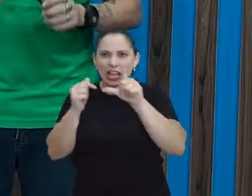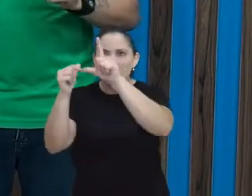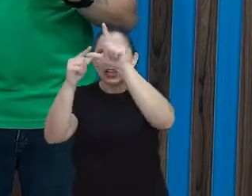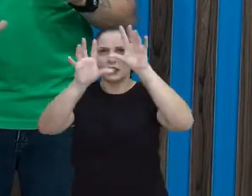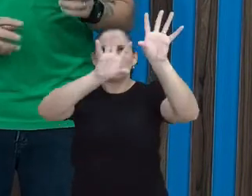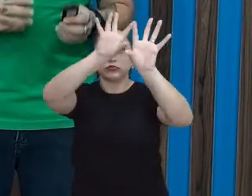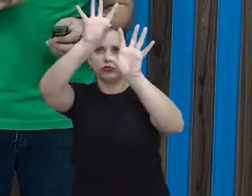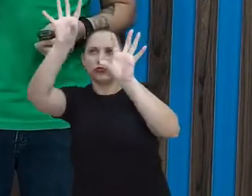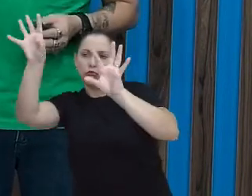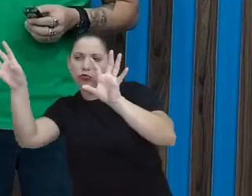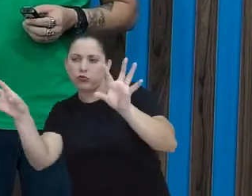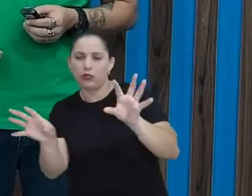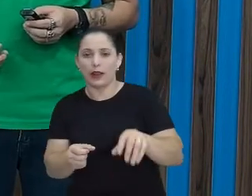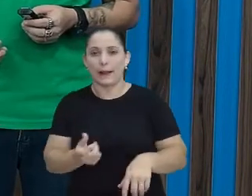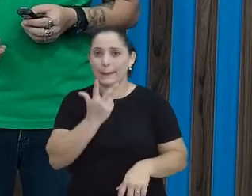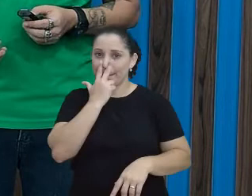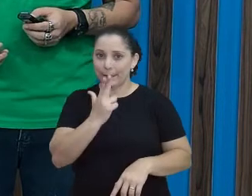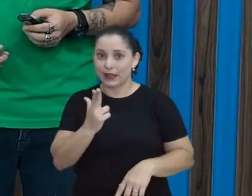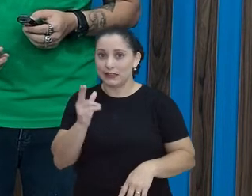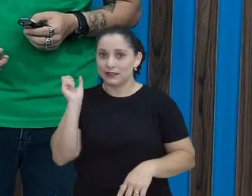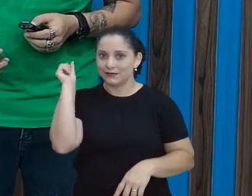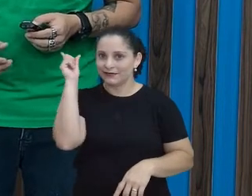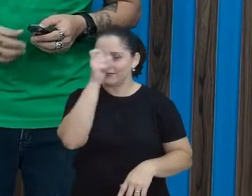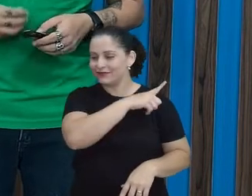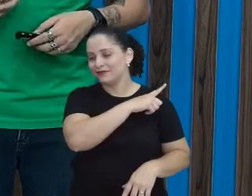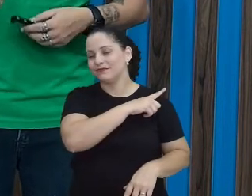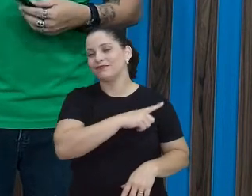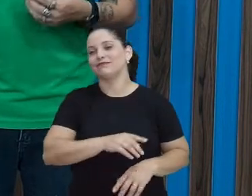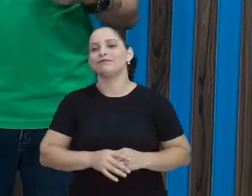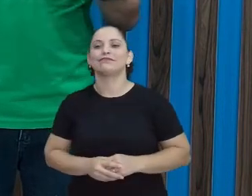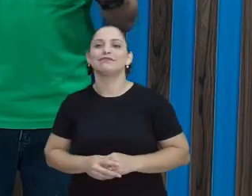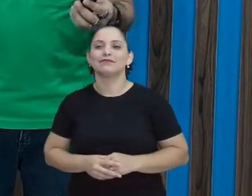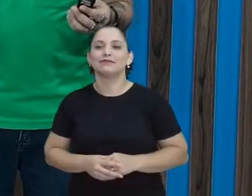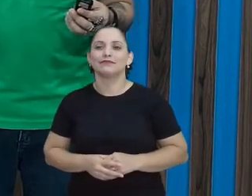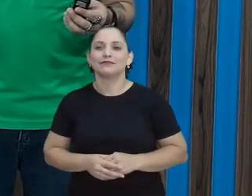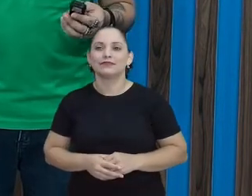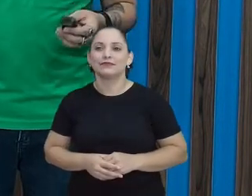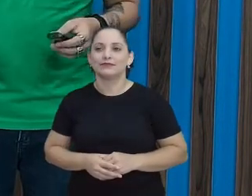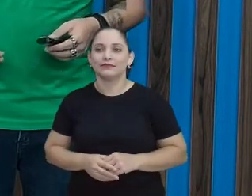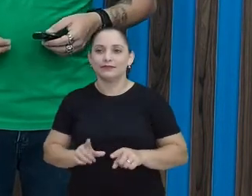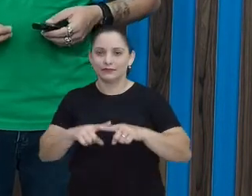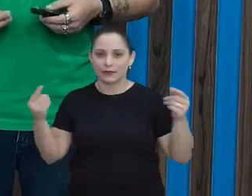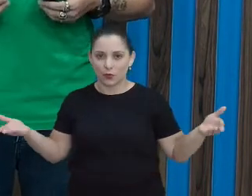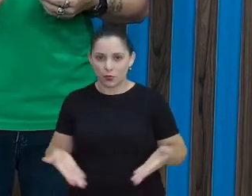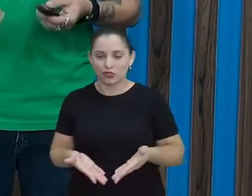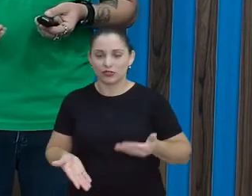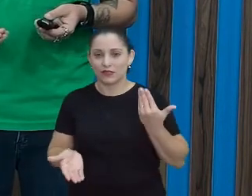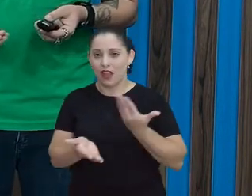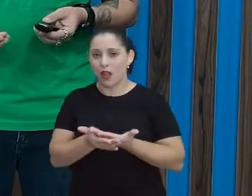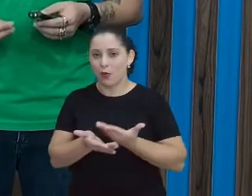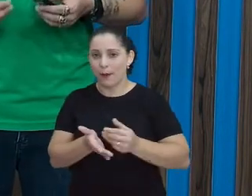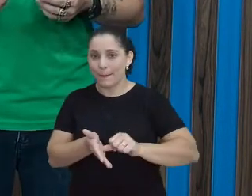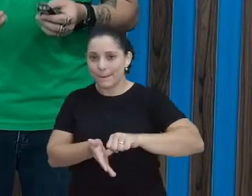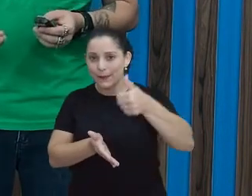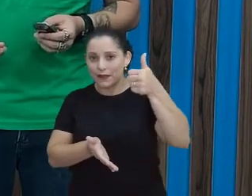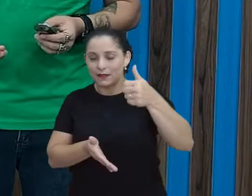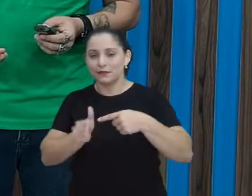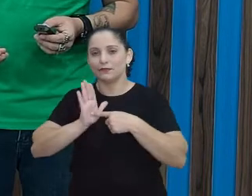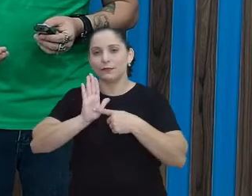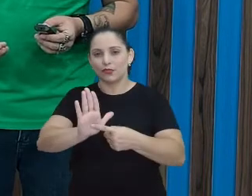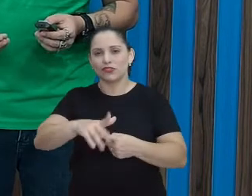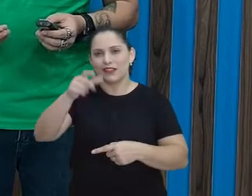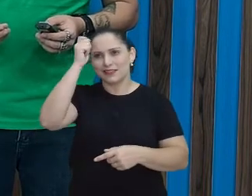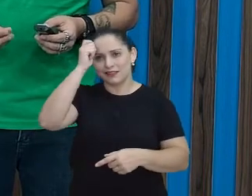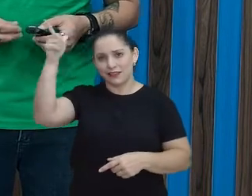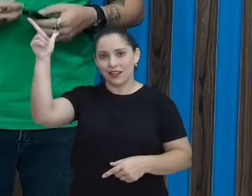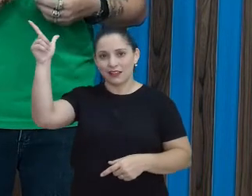seja, a gente está fazendo a mesma coisa, tá certo? Então, nessa primeira aula, a gente tentou trazer basicamente essa